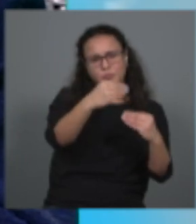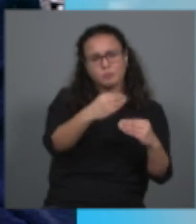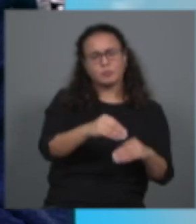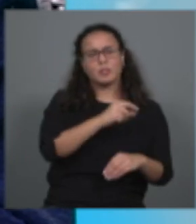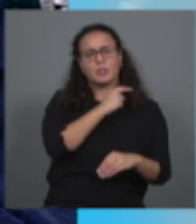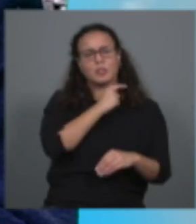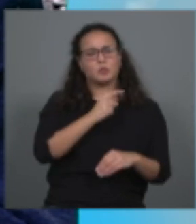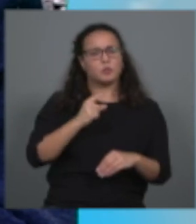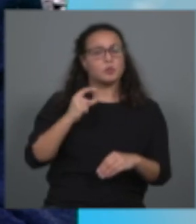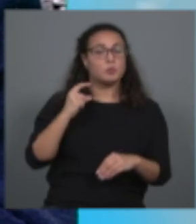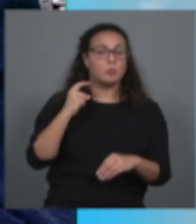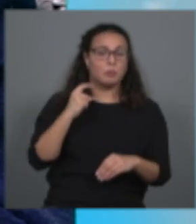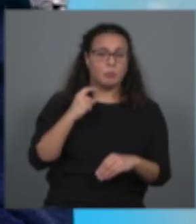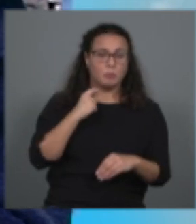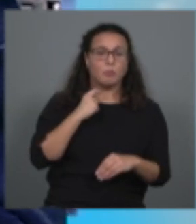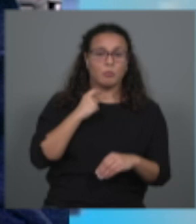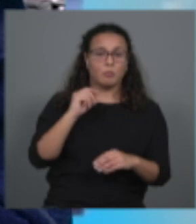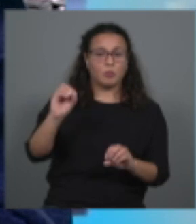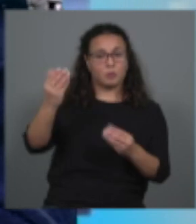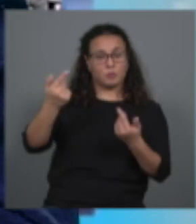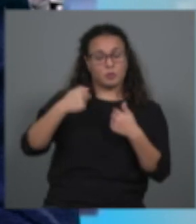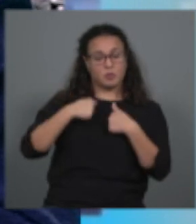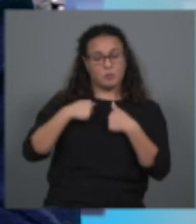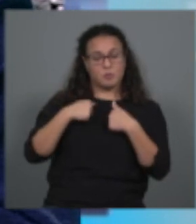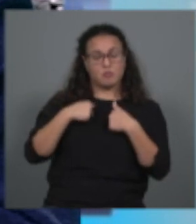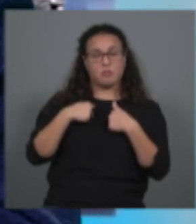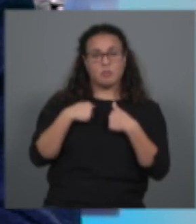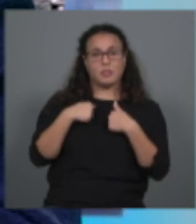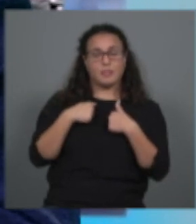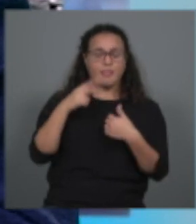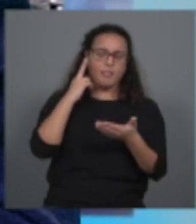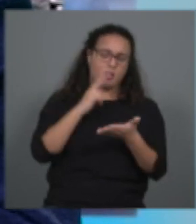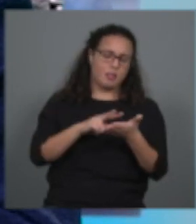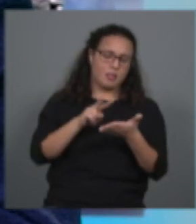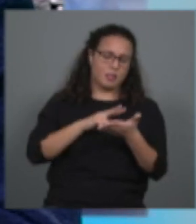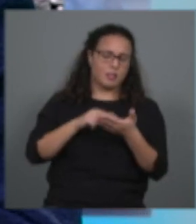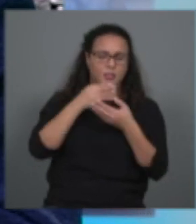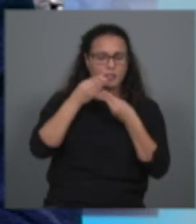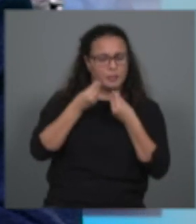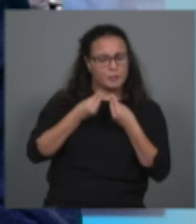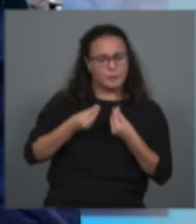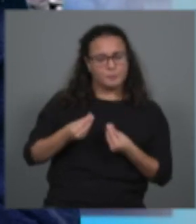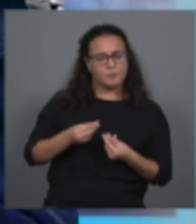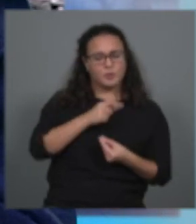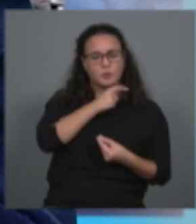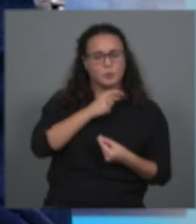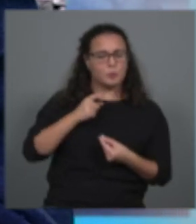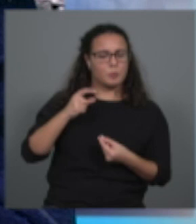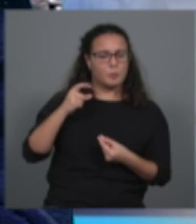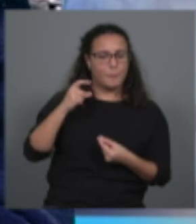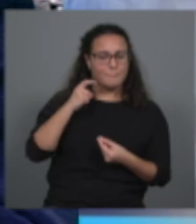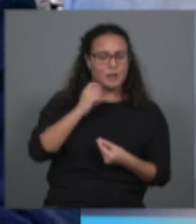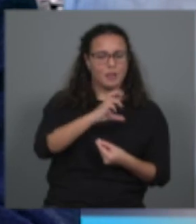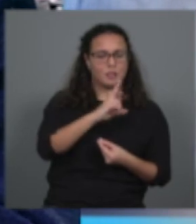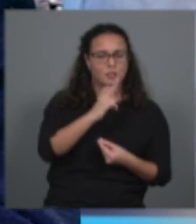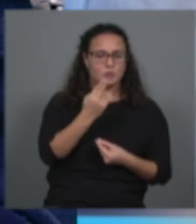começando para a minha, que ler e saborear os escritos do Padre Cruz e perceber o que foi a